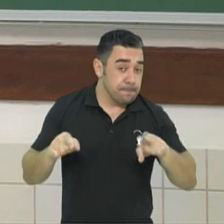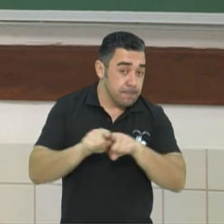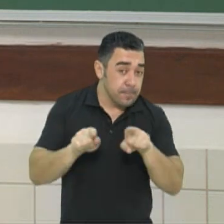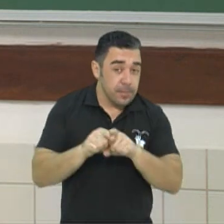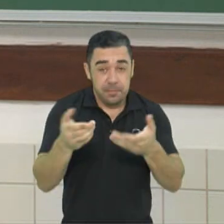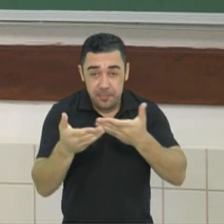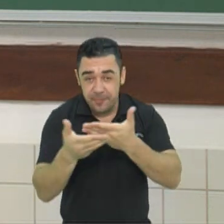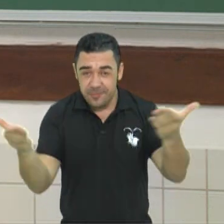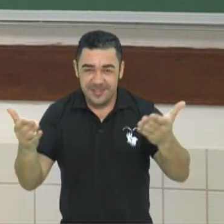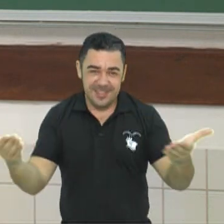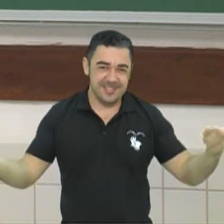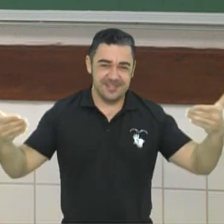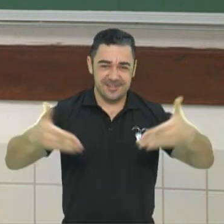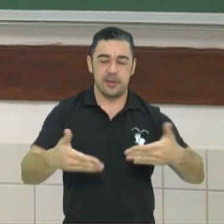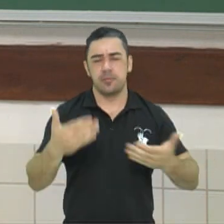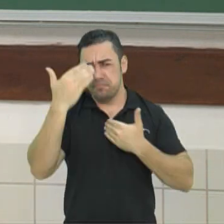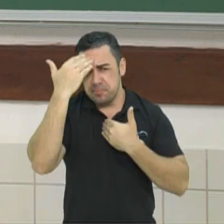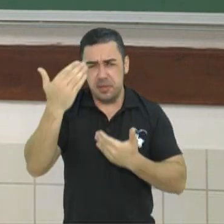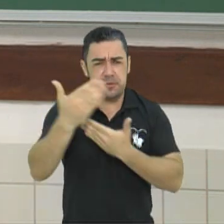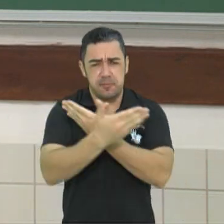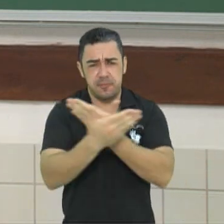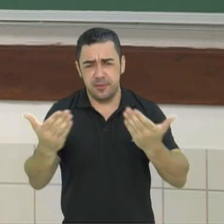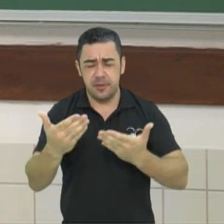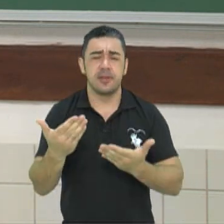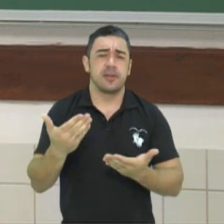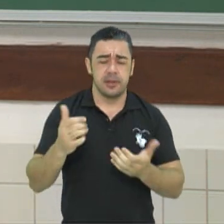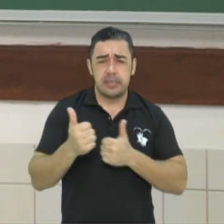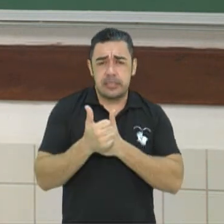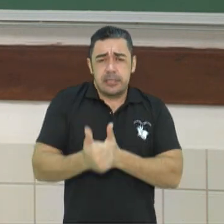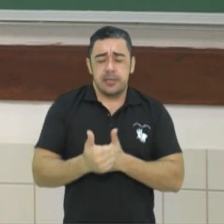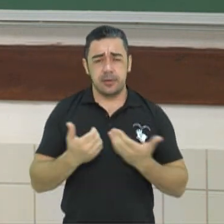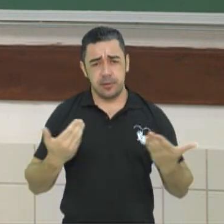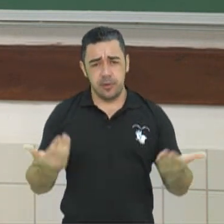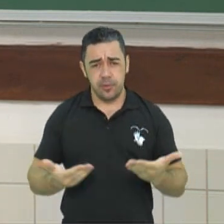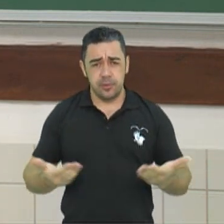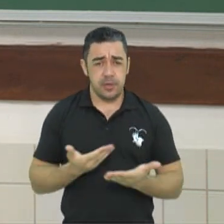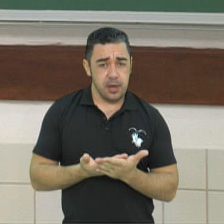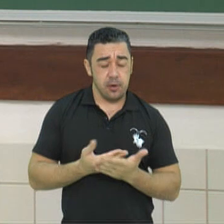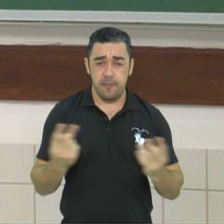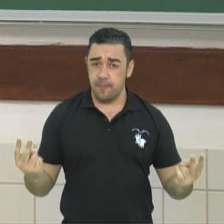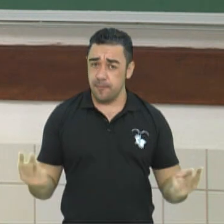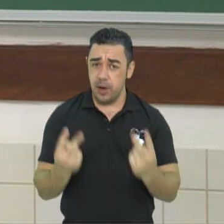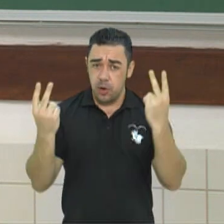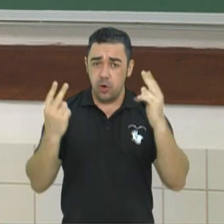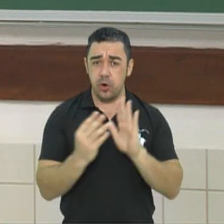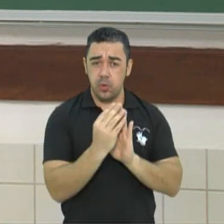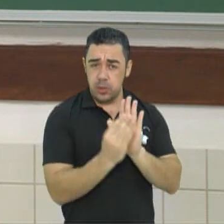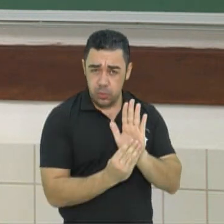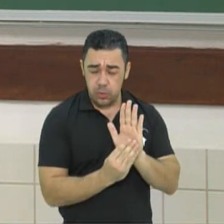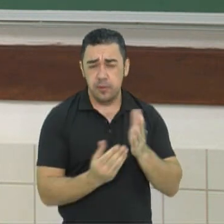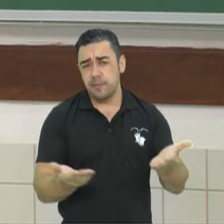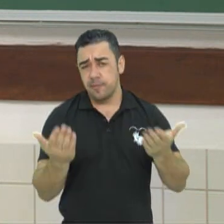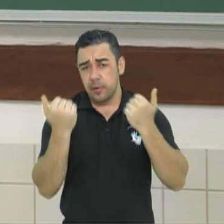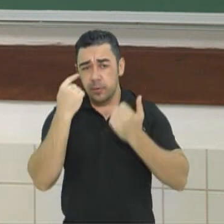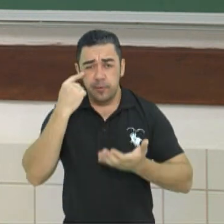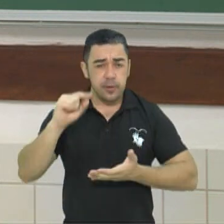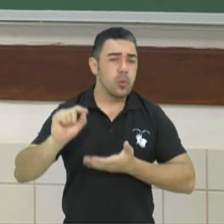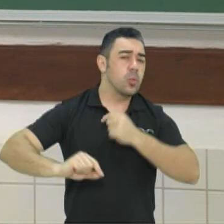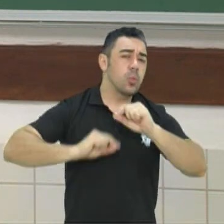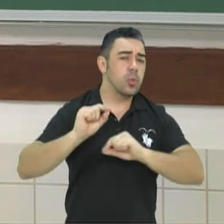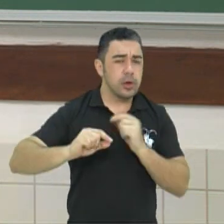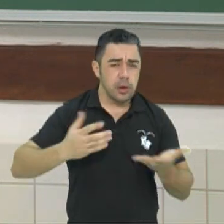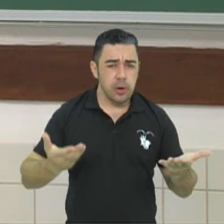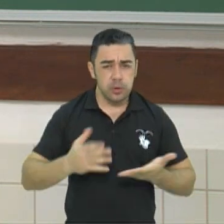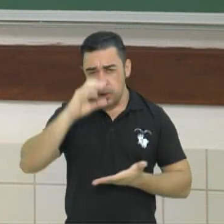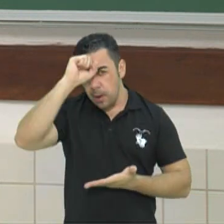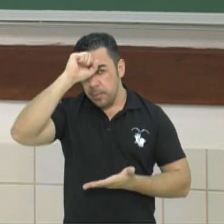estão vocês, né? Então, muito obrigado por vocês estarem nos acompanhando, né? Valorizando este conteúdo. Então, vamos verificar comigo, então, o